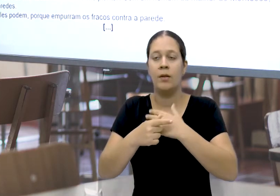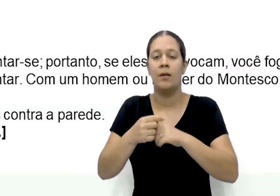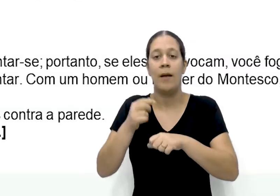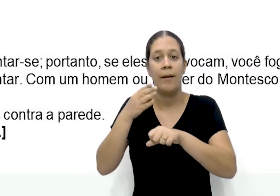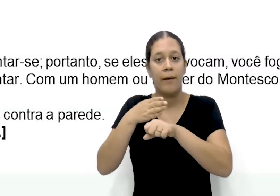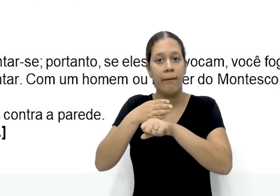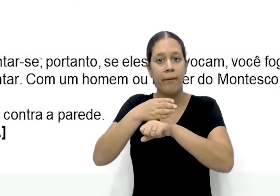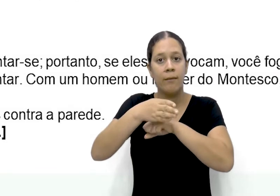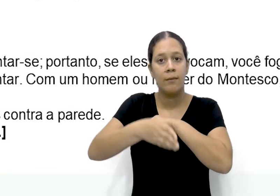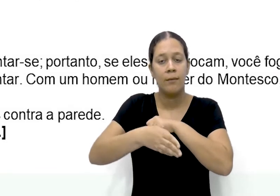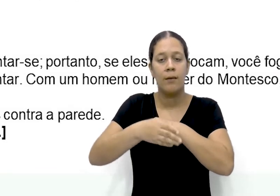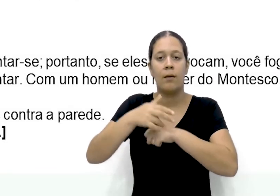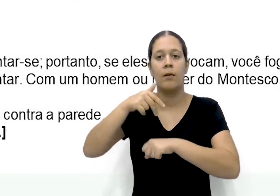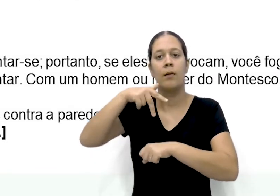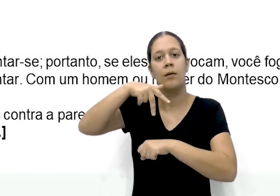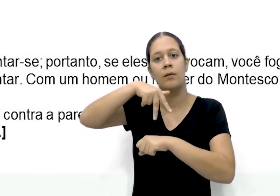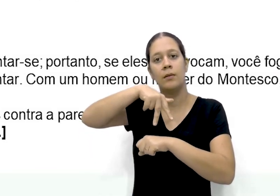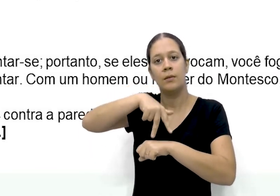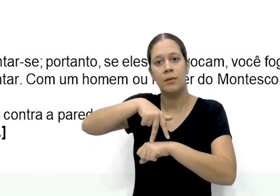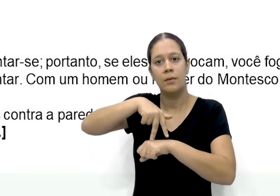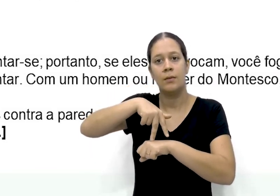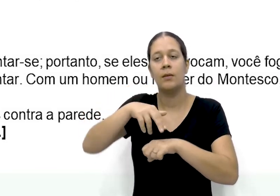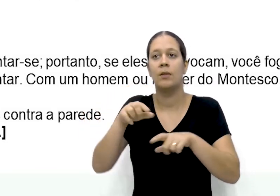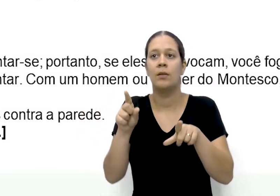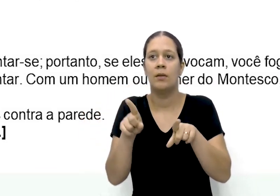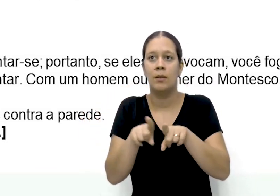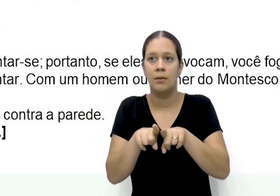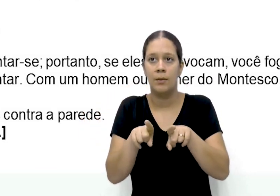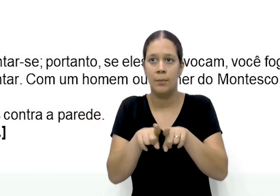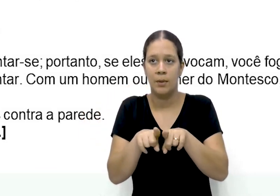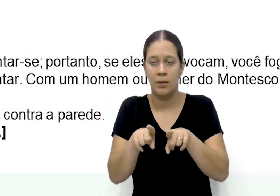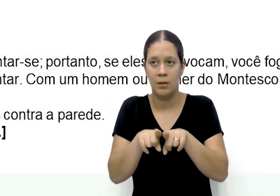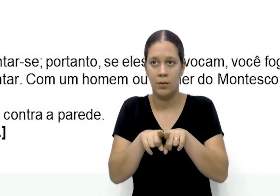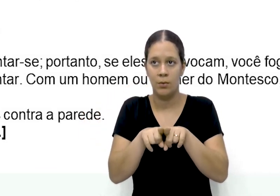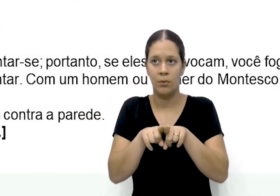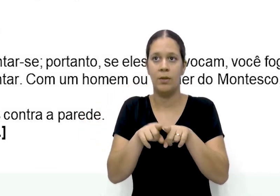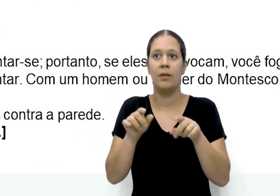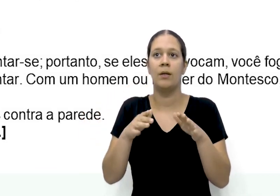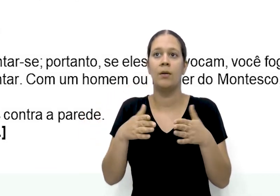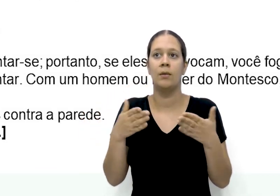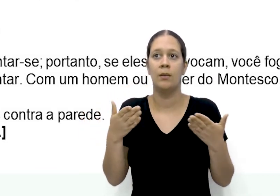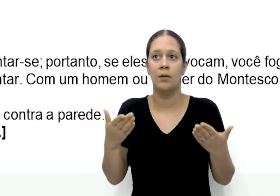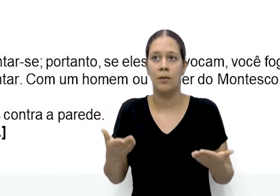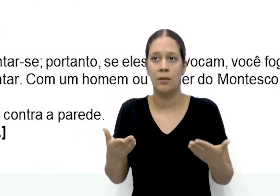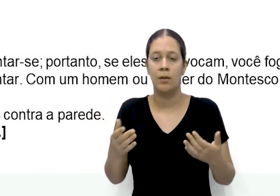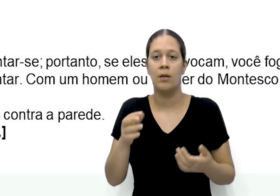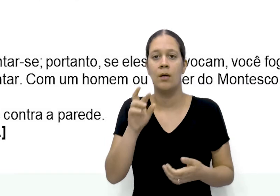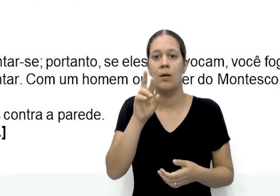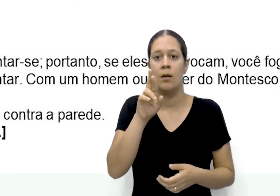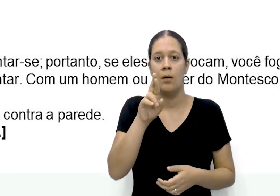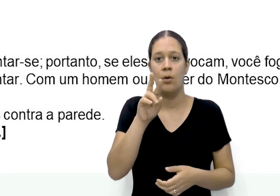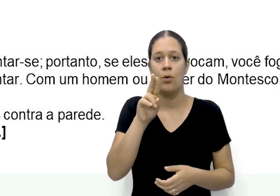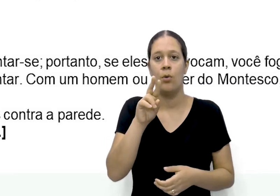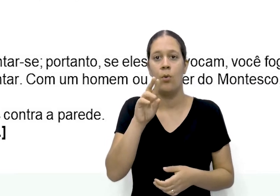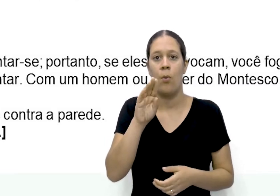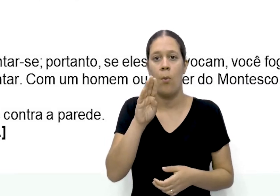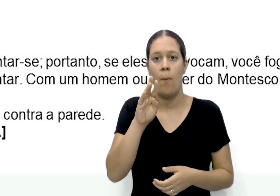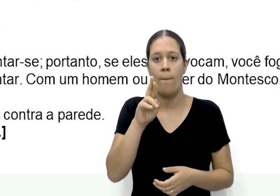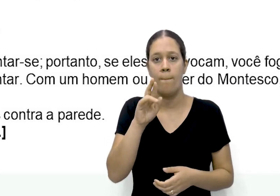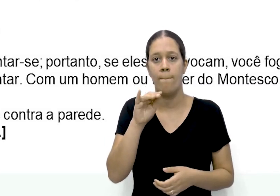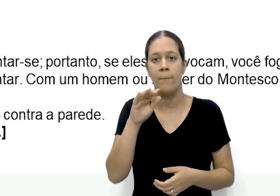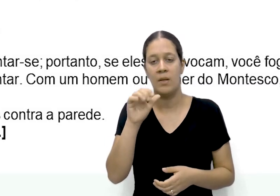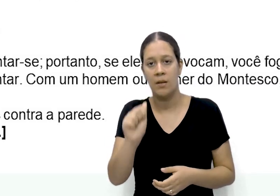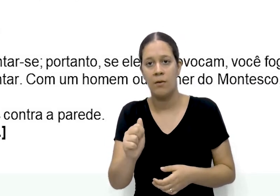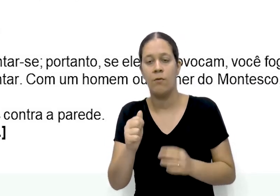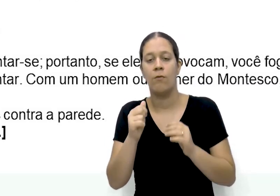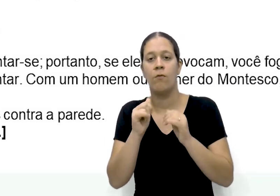comportamento. E aqui vem a fala, ó, Sansão, 2 pontos. Gregório, juro que